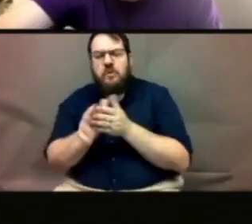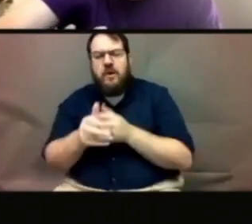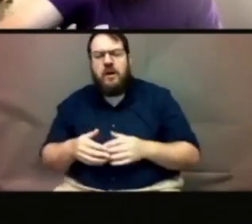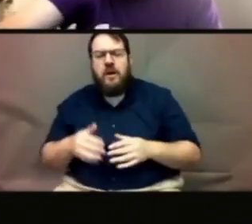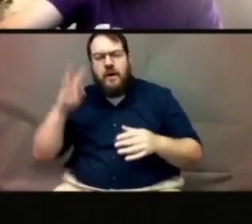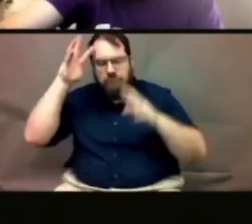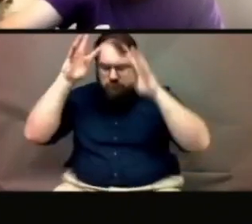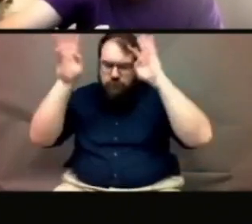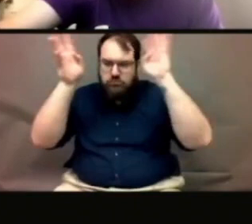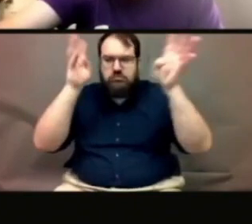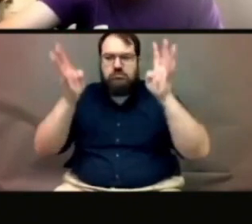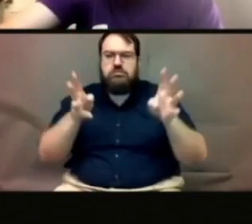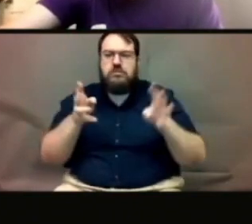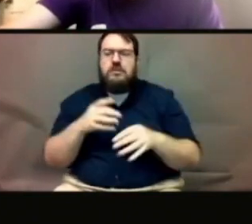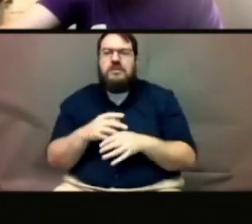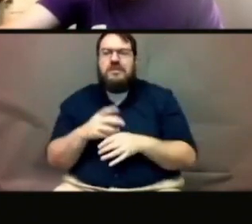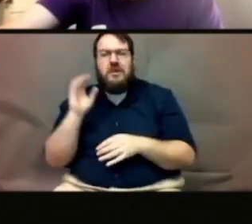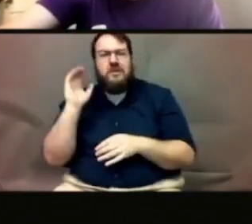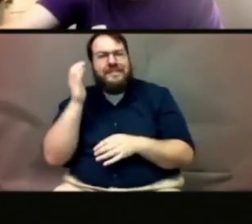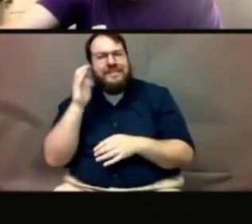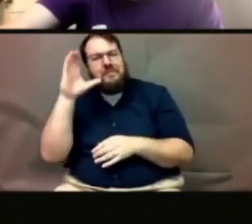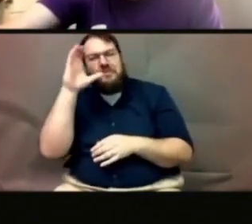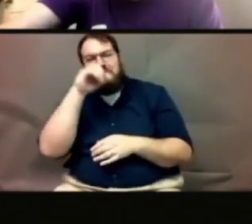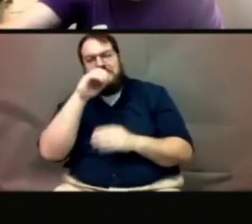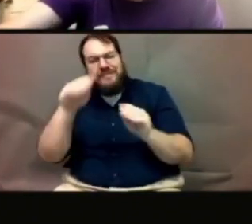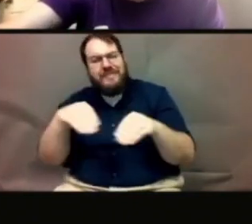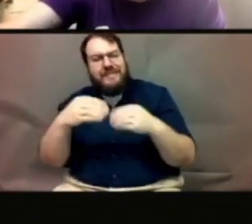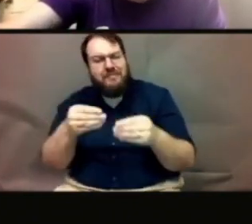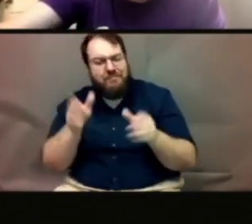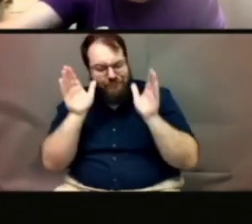no empoderamento dos alunos e então